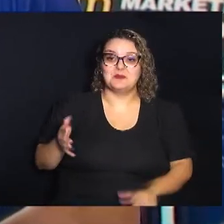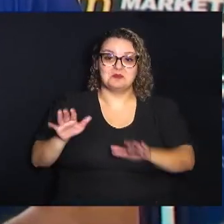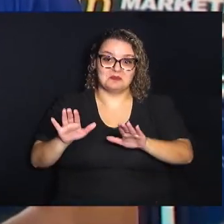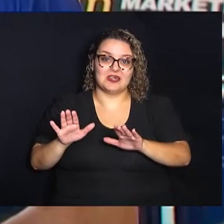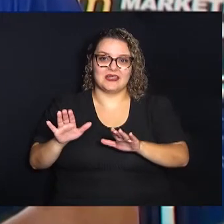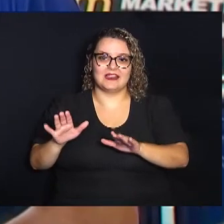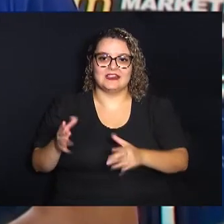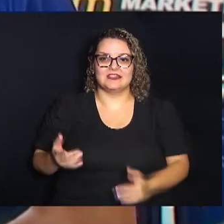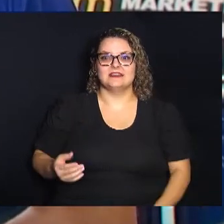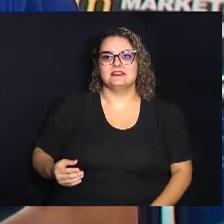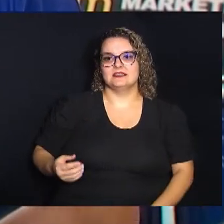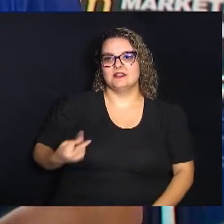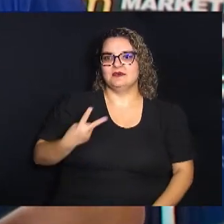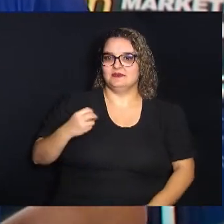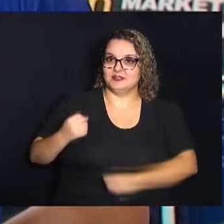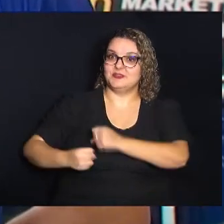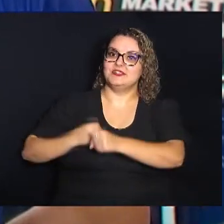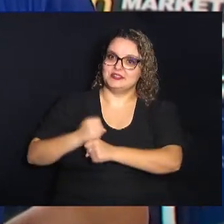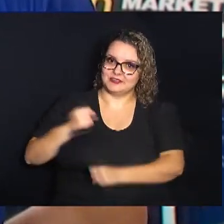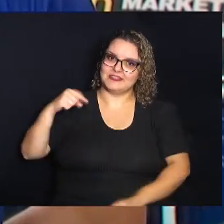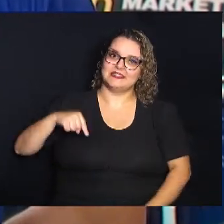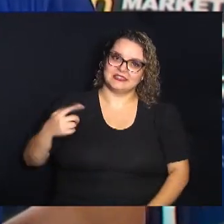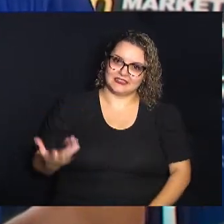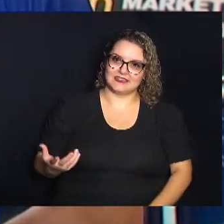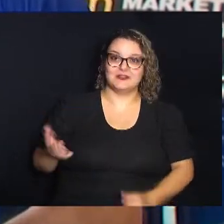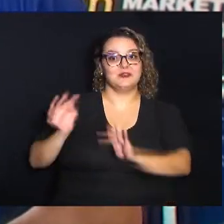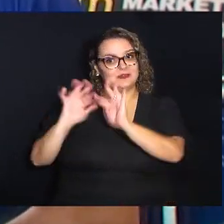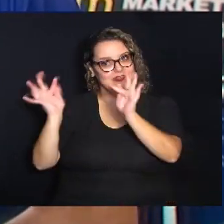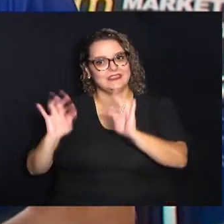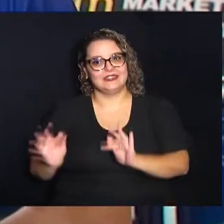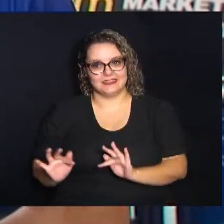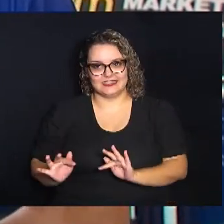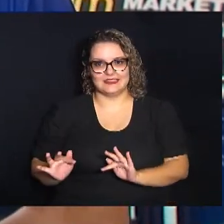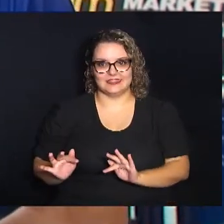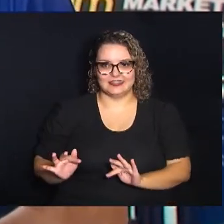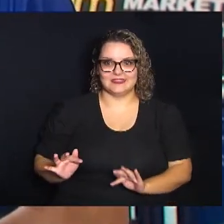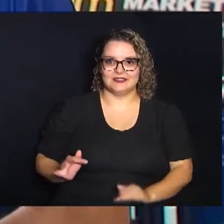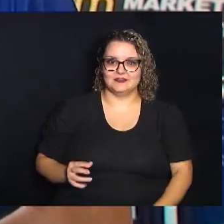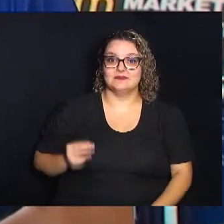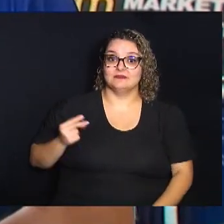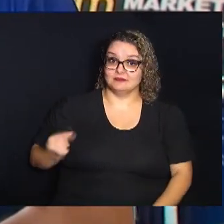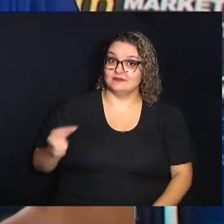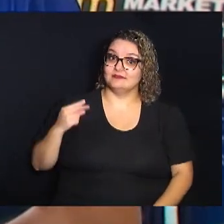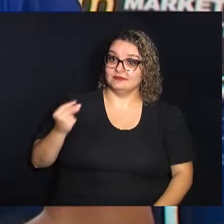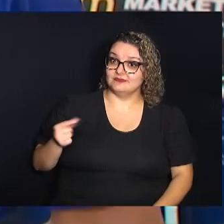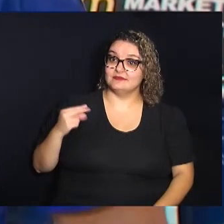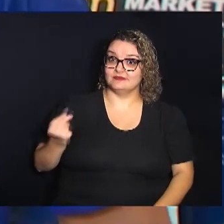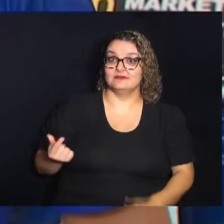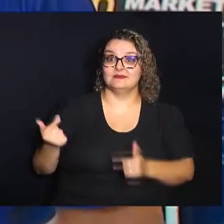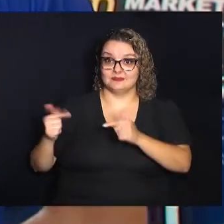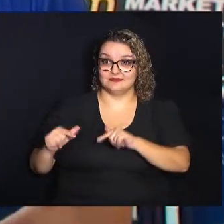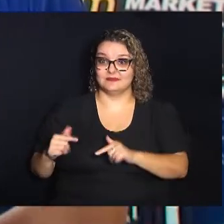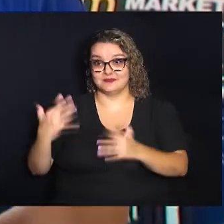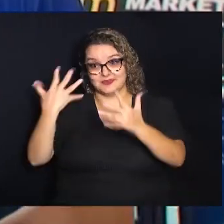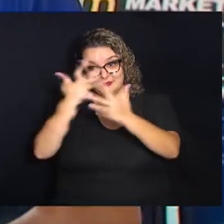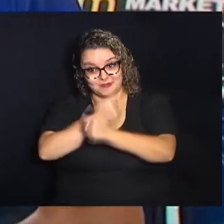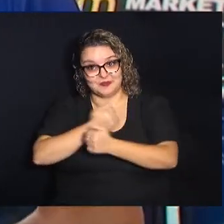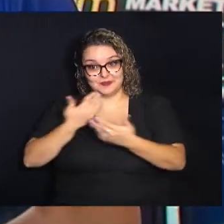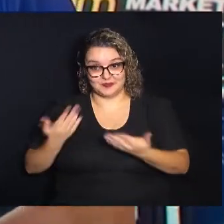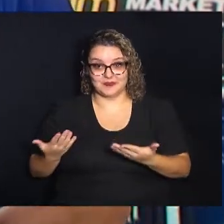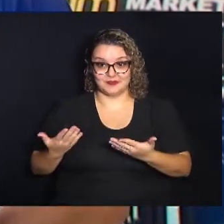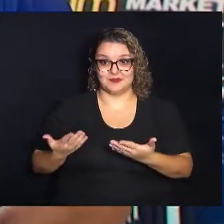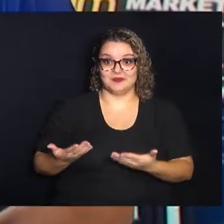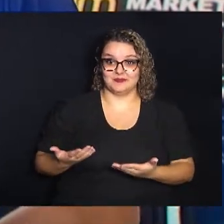anos aqui, estou muito feliz de haber estado tanto tempo em um lugar tão bonito, com